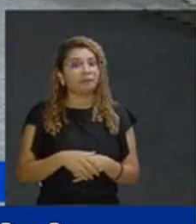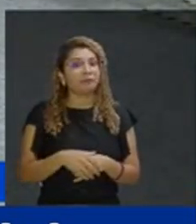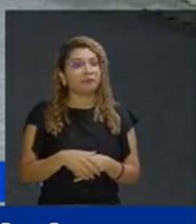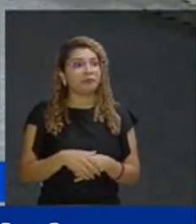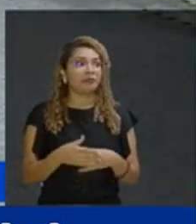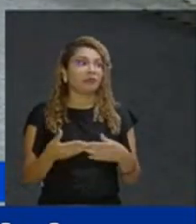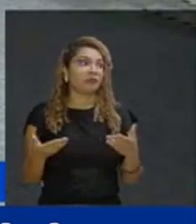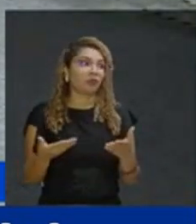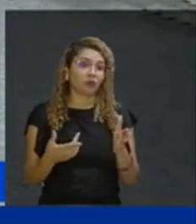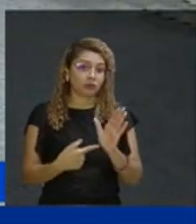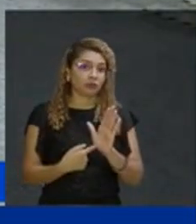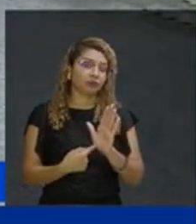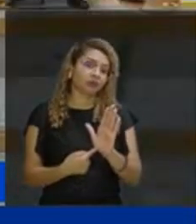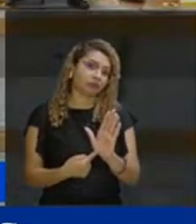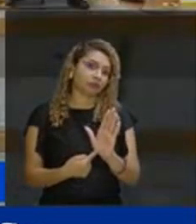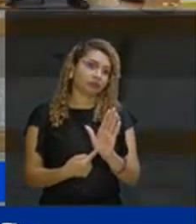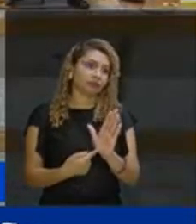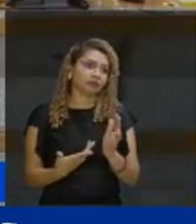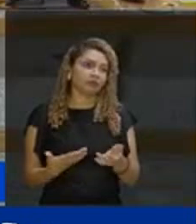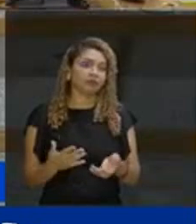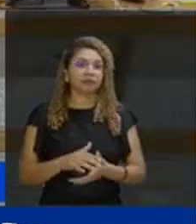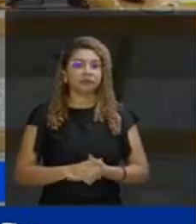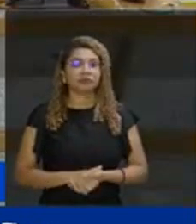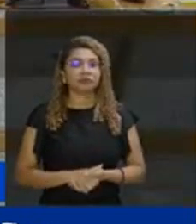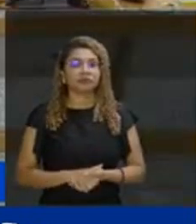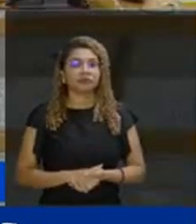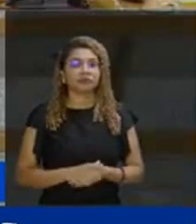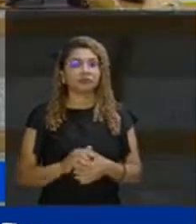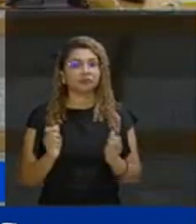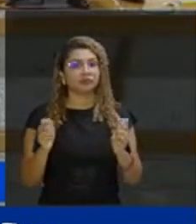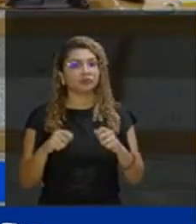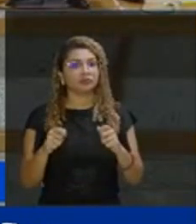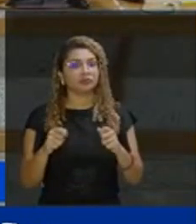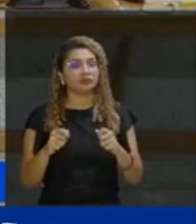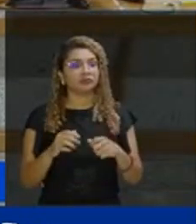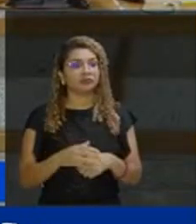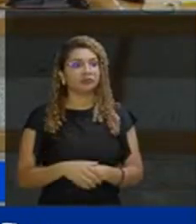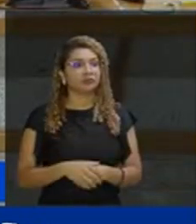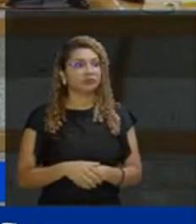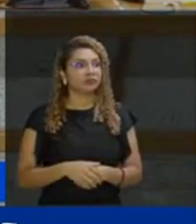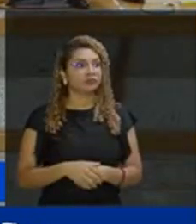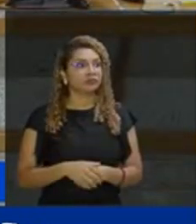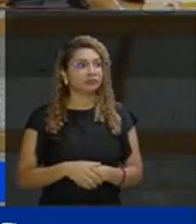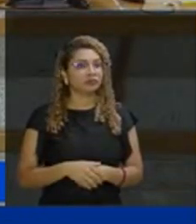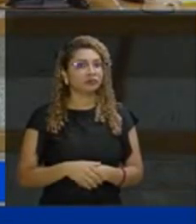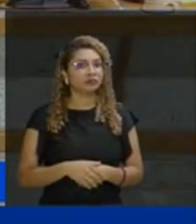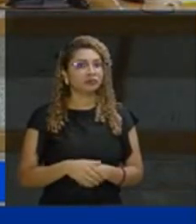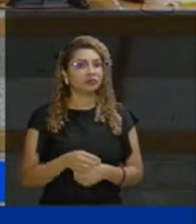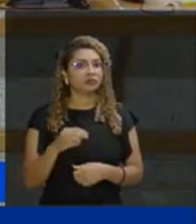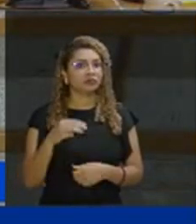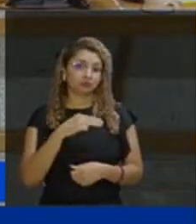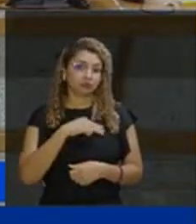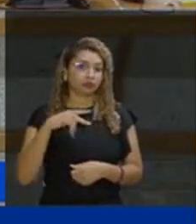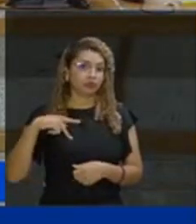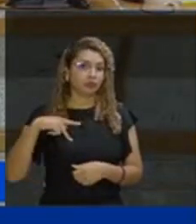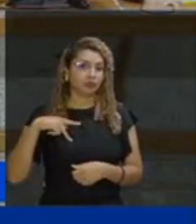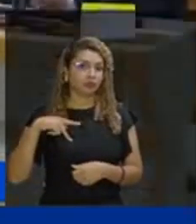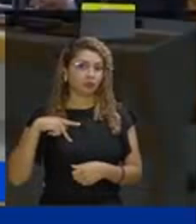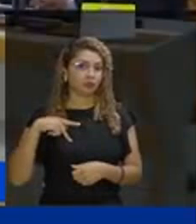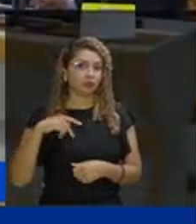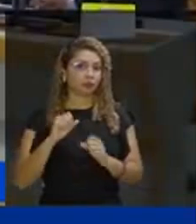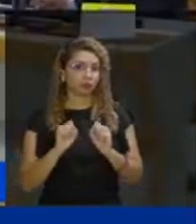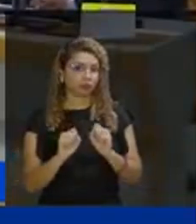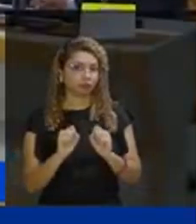apresentá-la hoje. Ok. Então... Podemos, então, abrir para o Ministério Público e no domingo apreciamos.